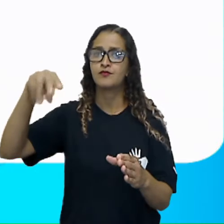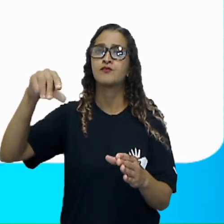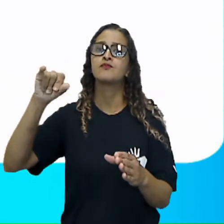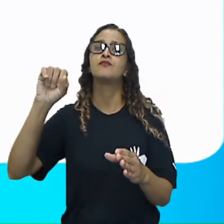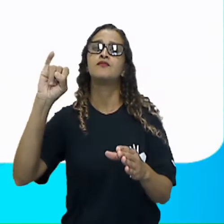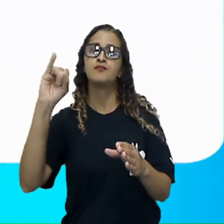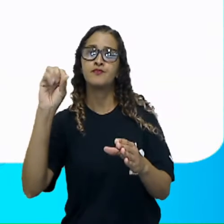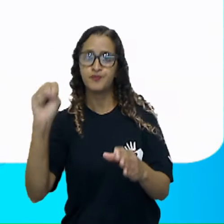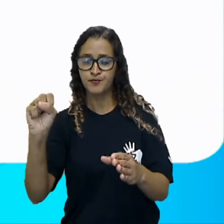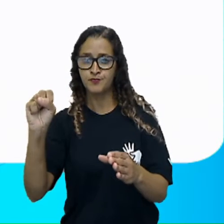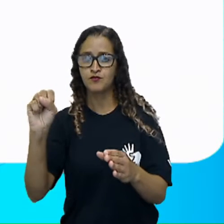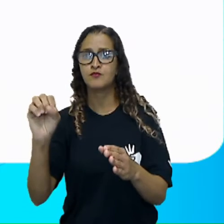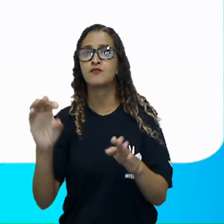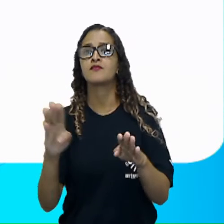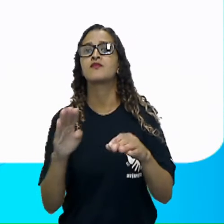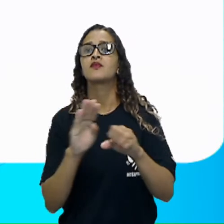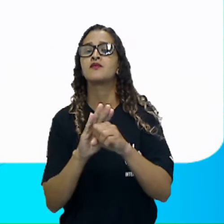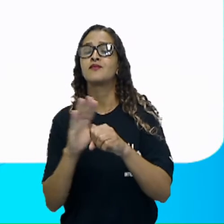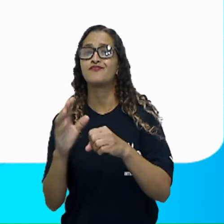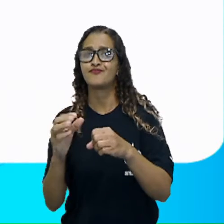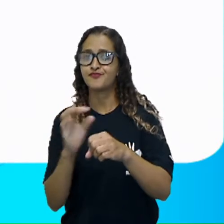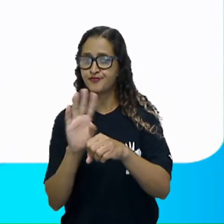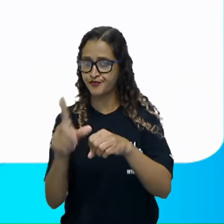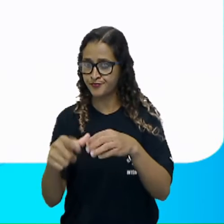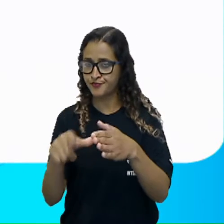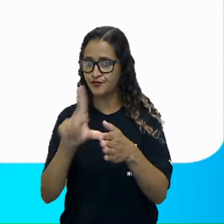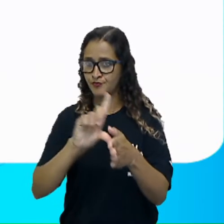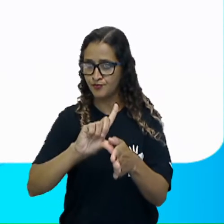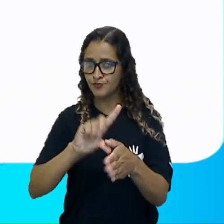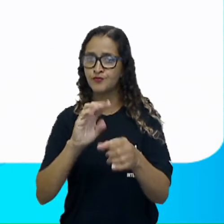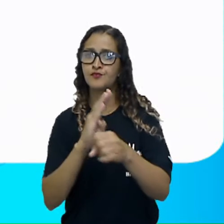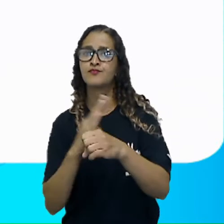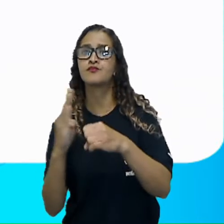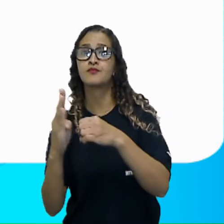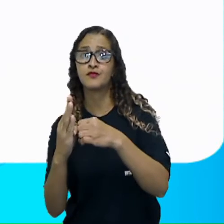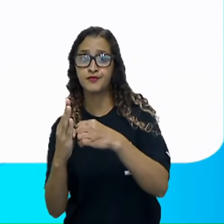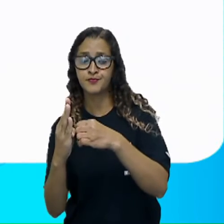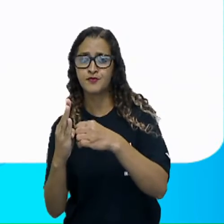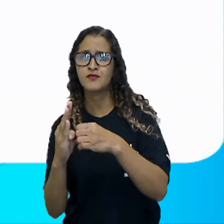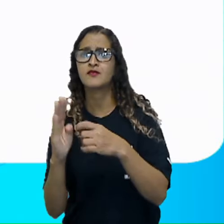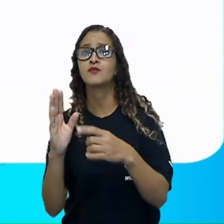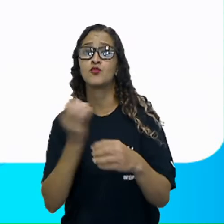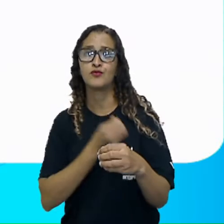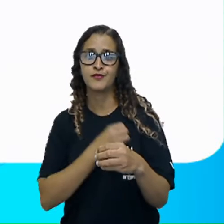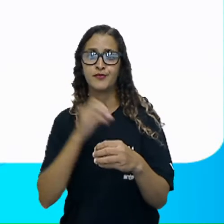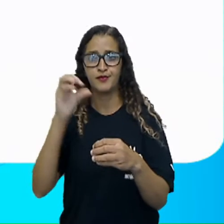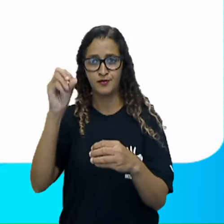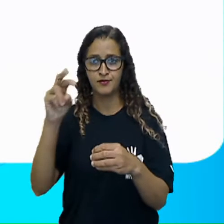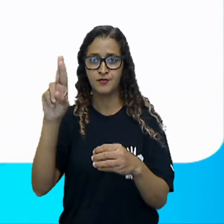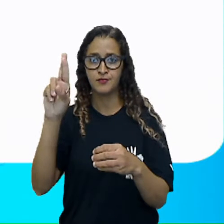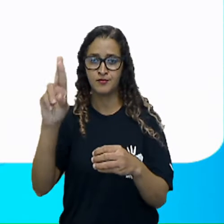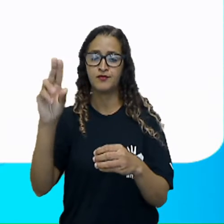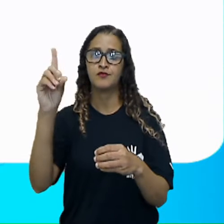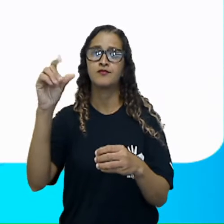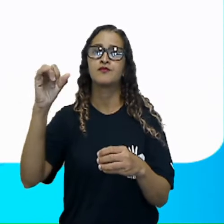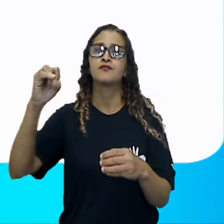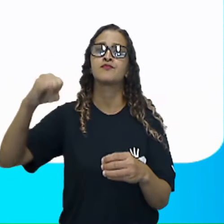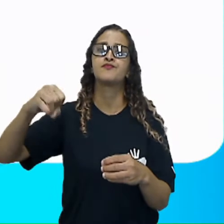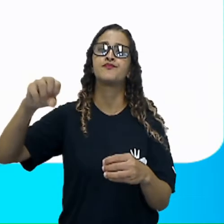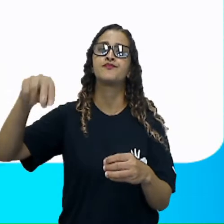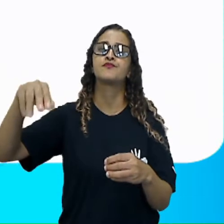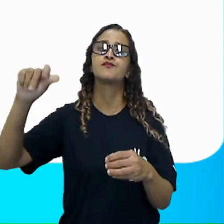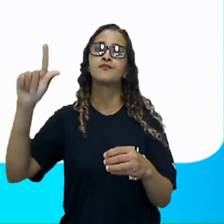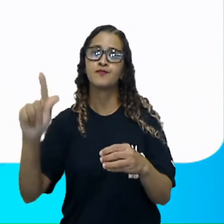numeral ordinal. Por exemplo, João Paulo II, capítulo